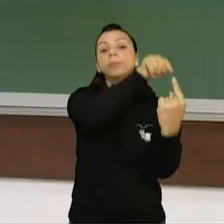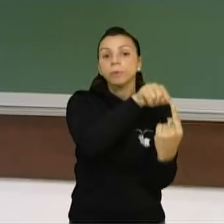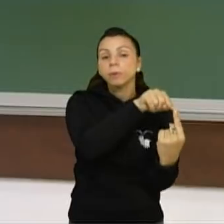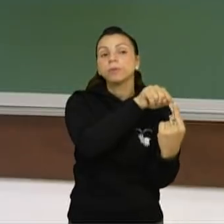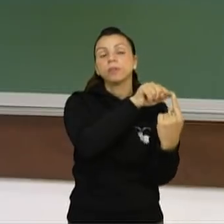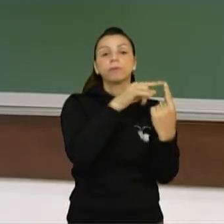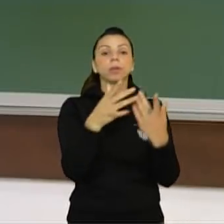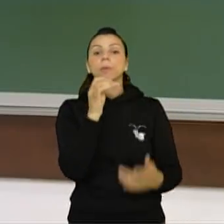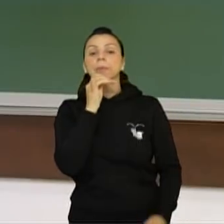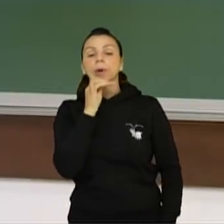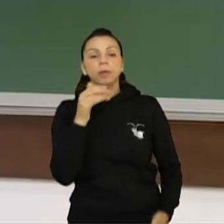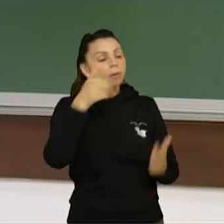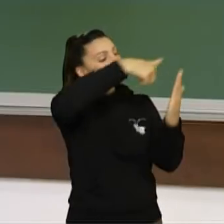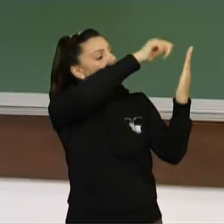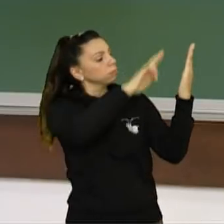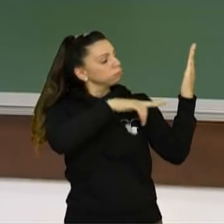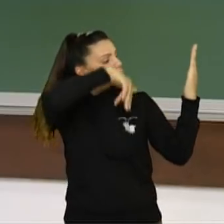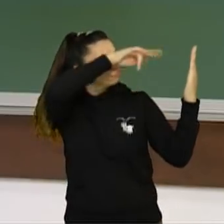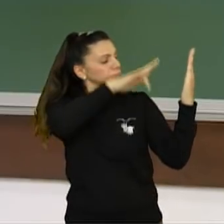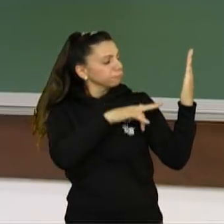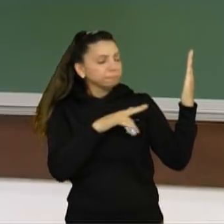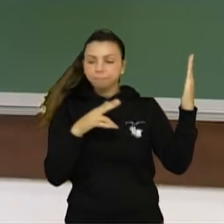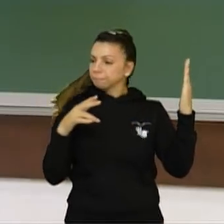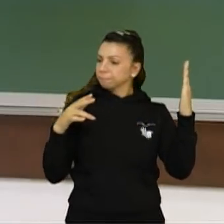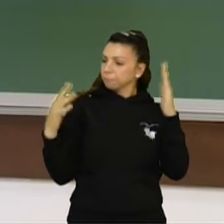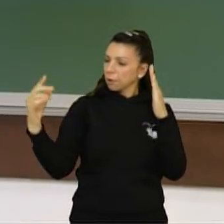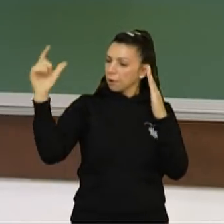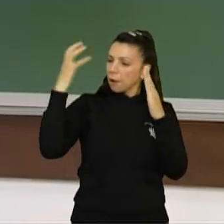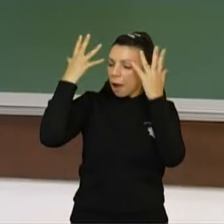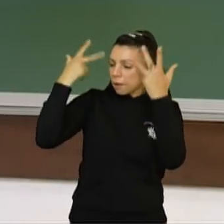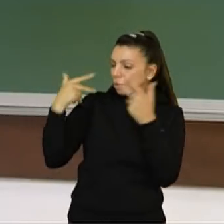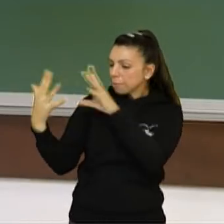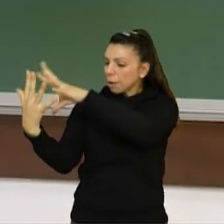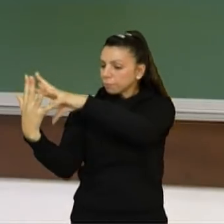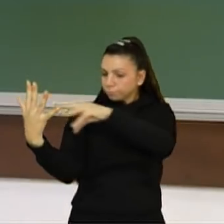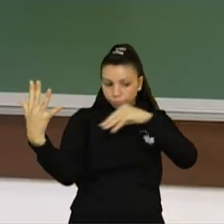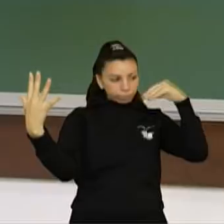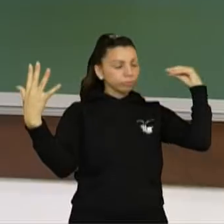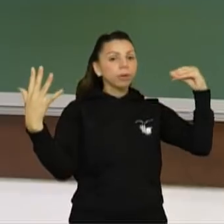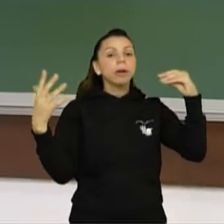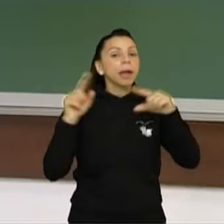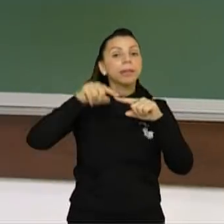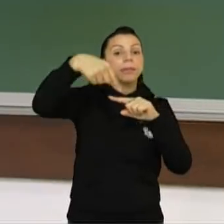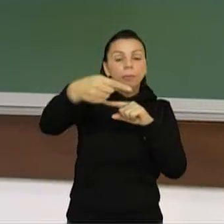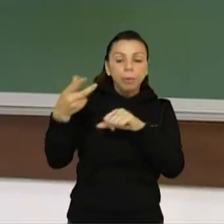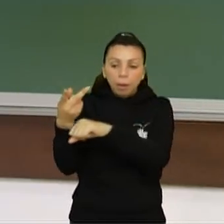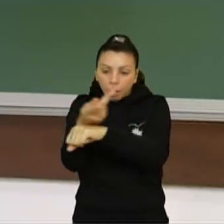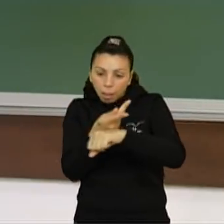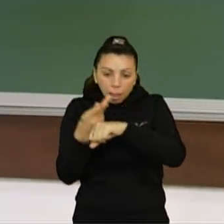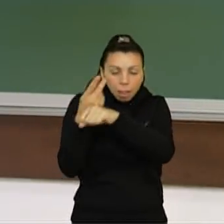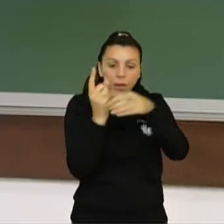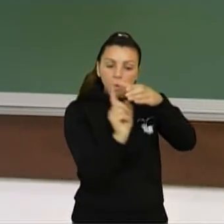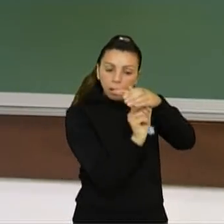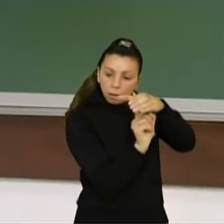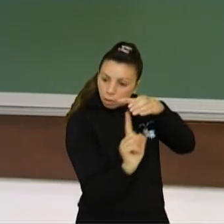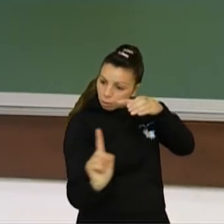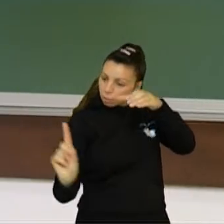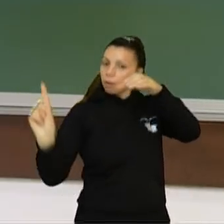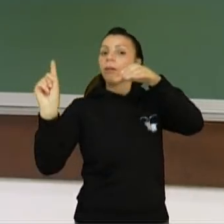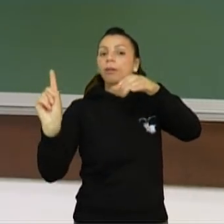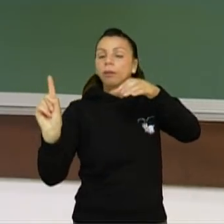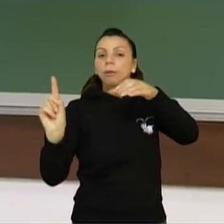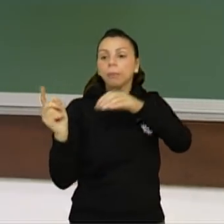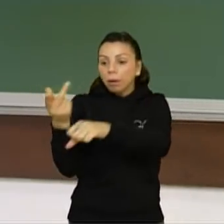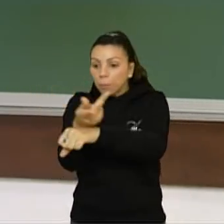se eu pintasse muito próximo ou igual ao animal, quando eu fosse caçar ele, sair da caverna e fosse caçar ele, olha como o artista pré-histórico pensava,